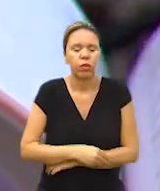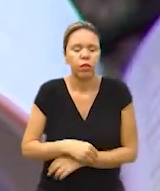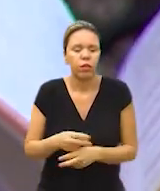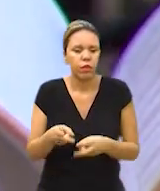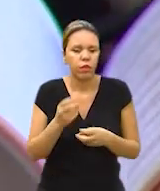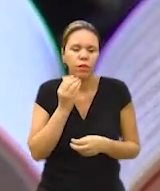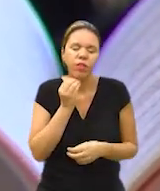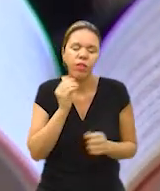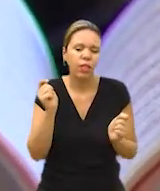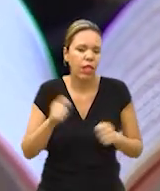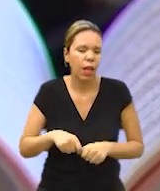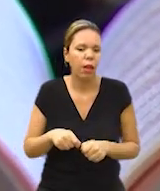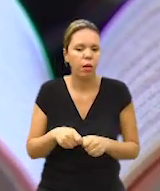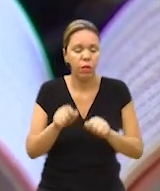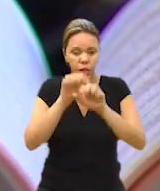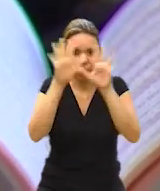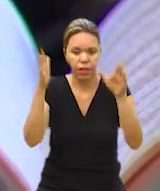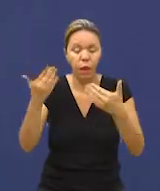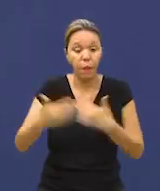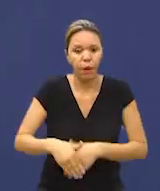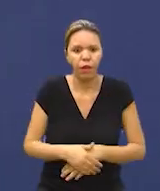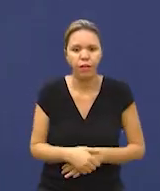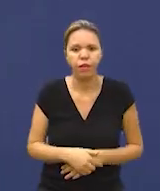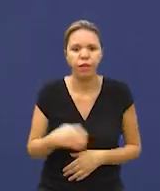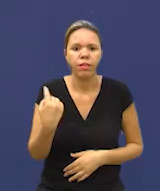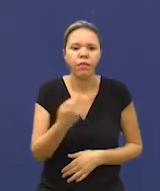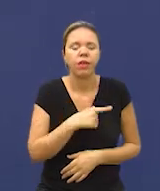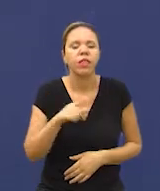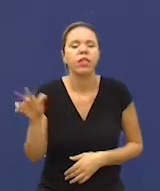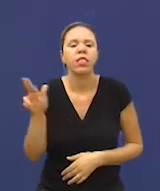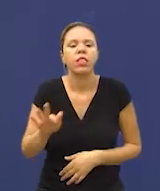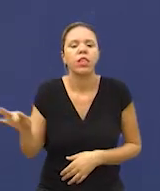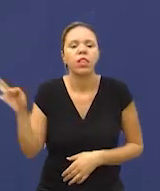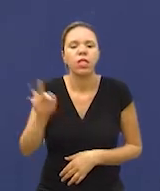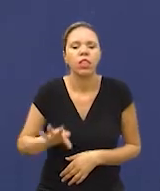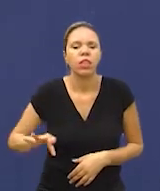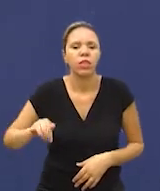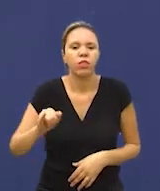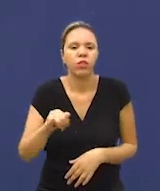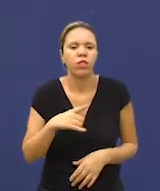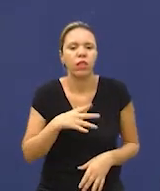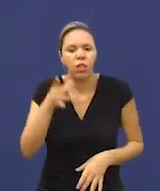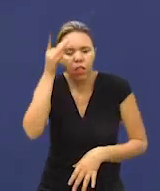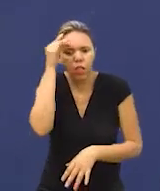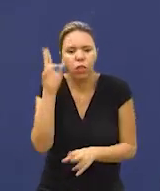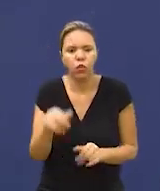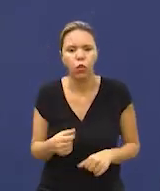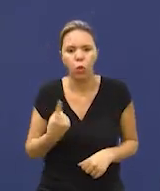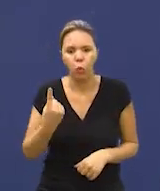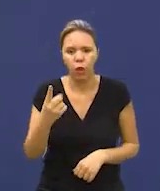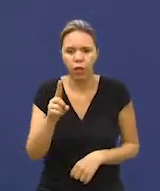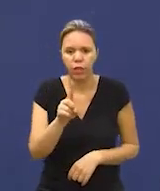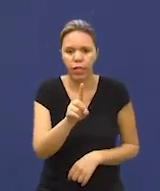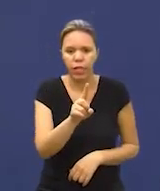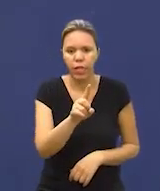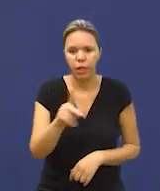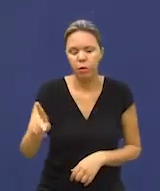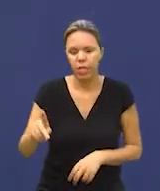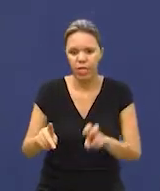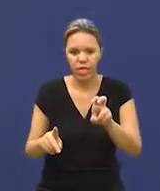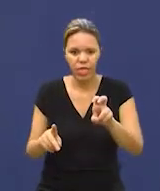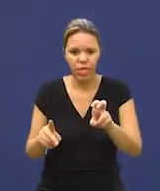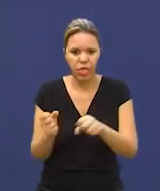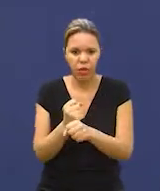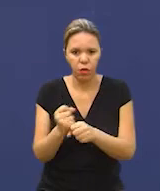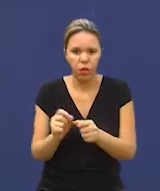bem, dá para desvendar a prova. A gente tem uma faculdade que, no mínimo, se você não pegou nunca uma DP, no mínimo 5 anos você